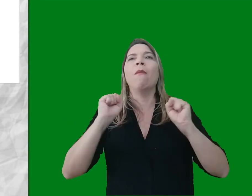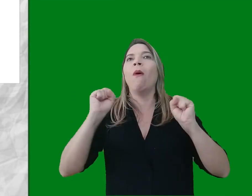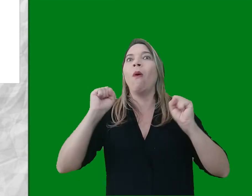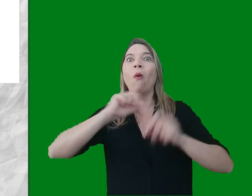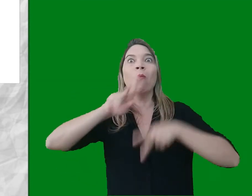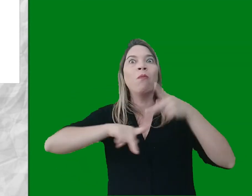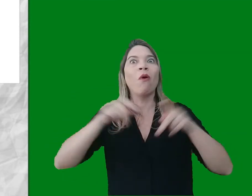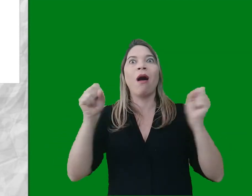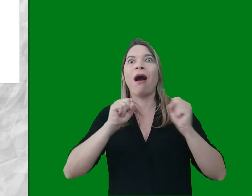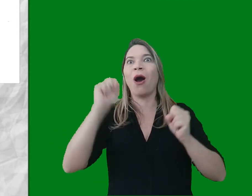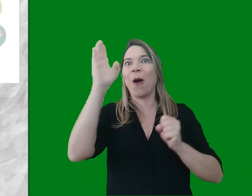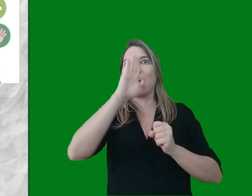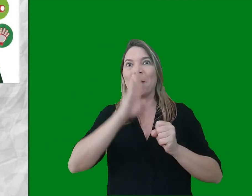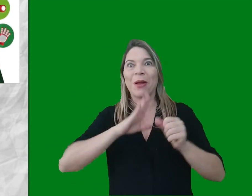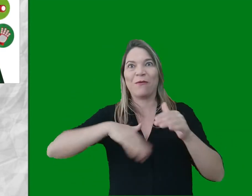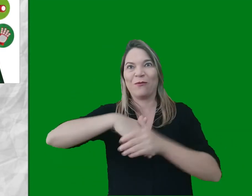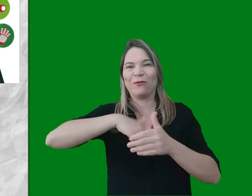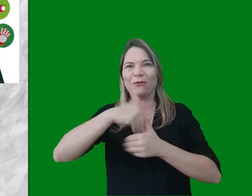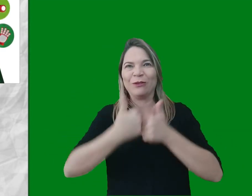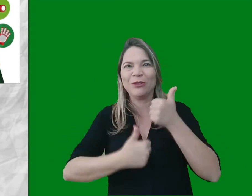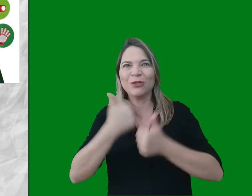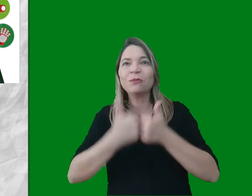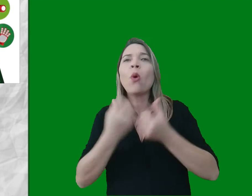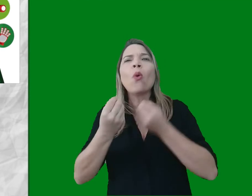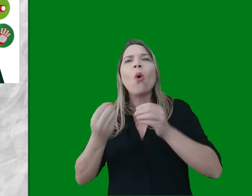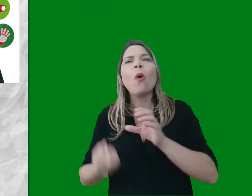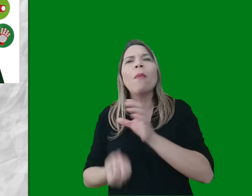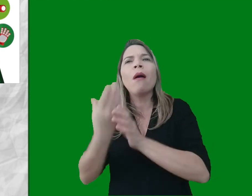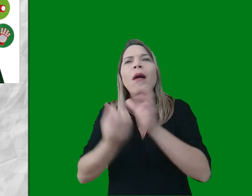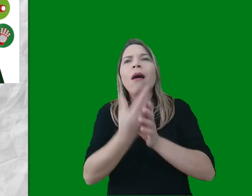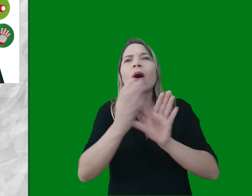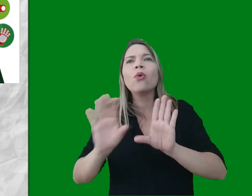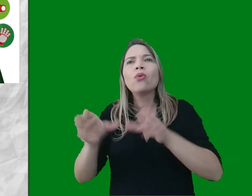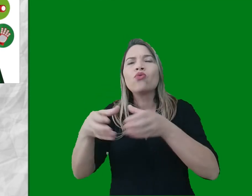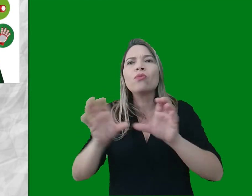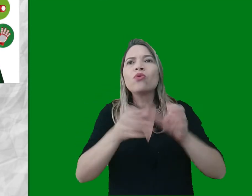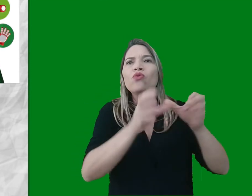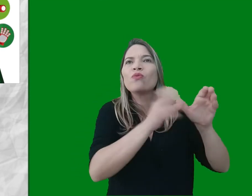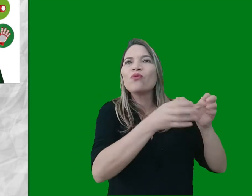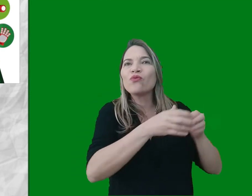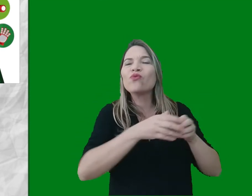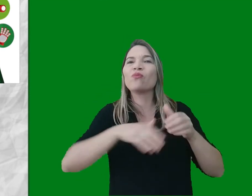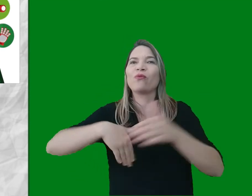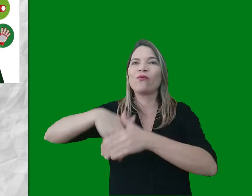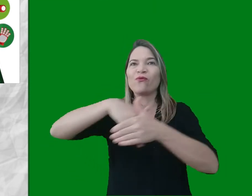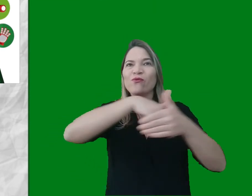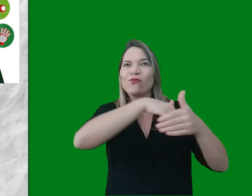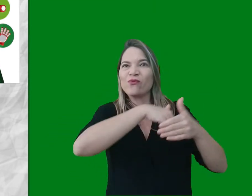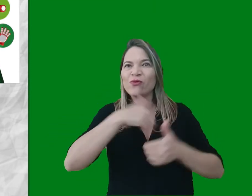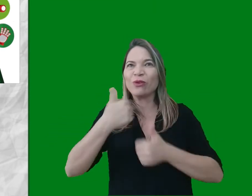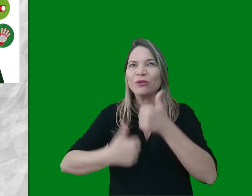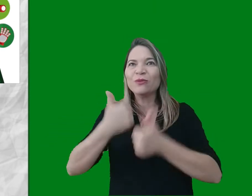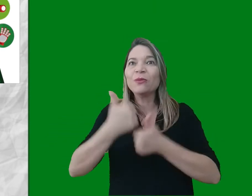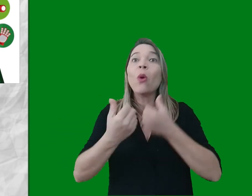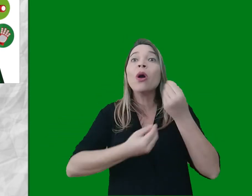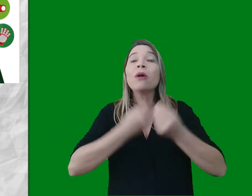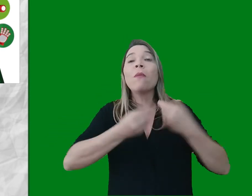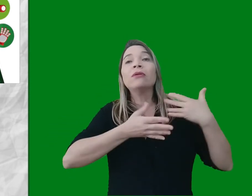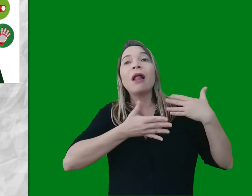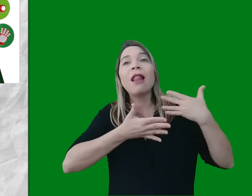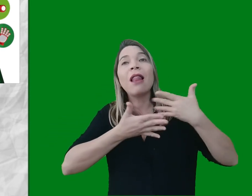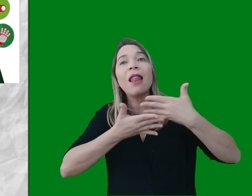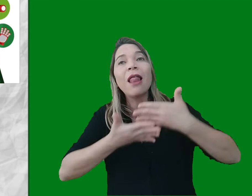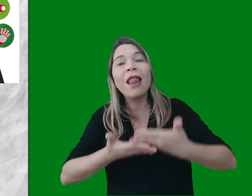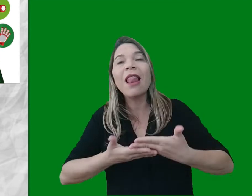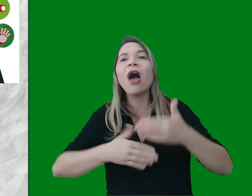nas origens dos clubes e no significado que as vitórias da seleção brasileira representavam são tecidos dos caminhos da institucionalização